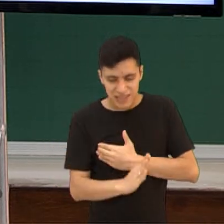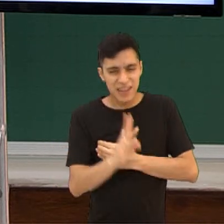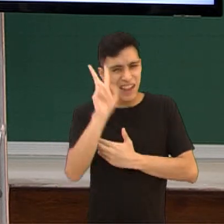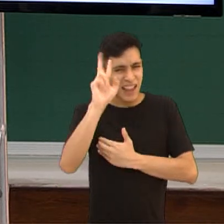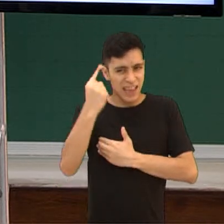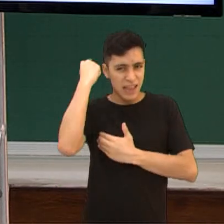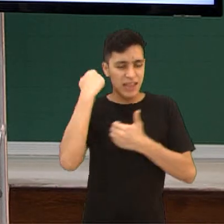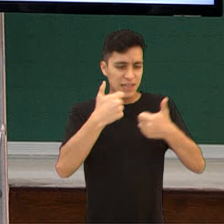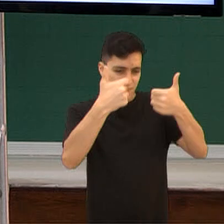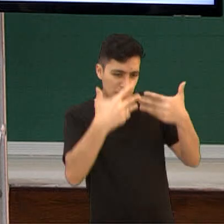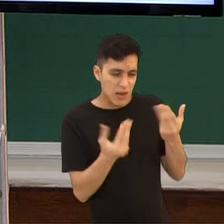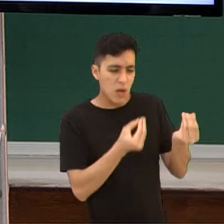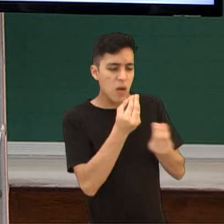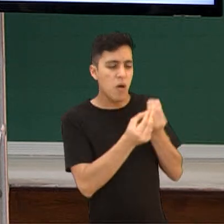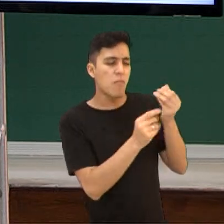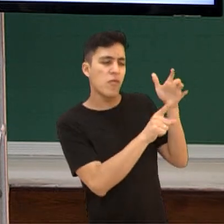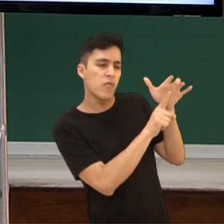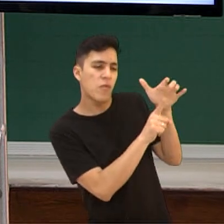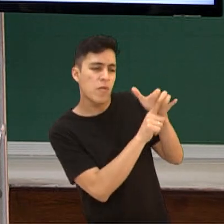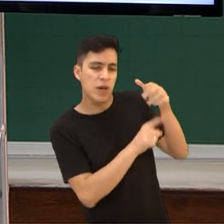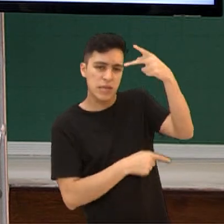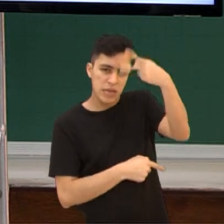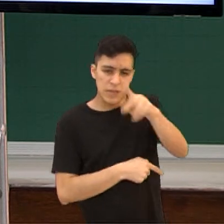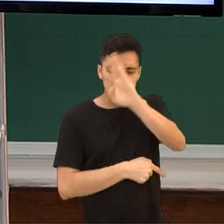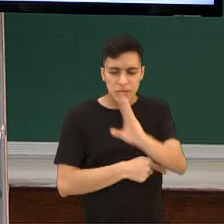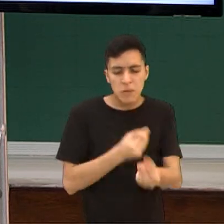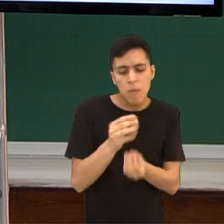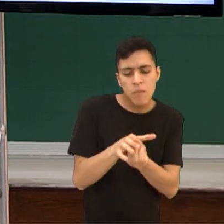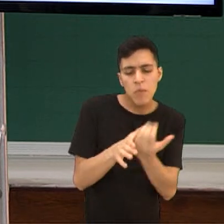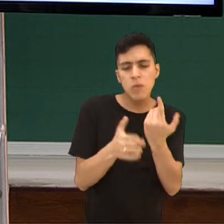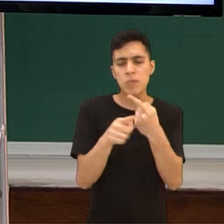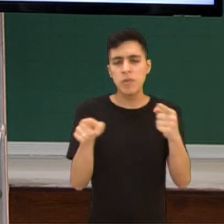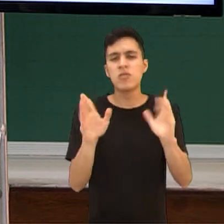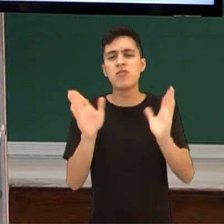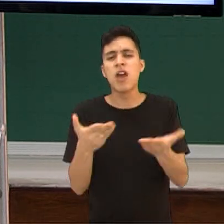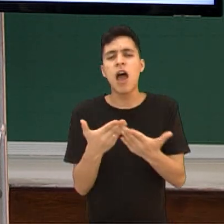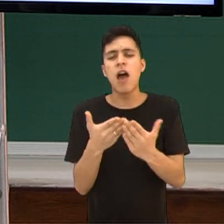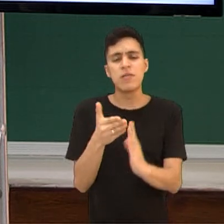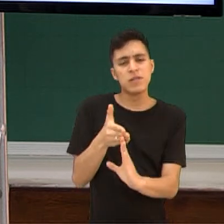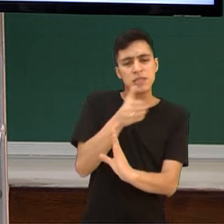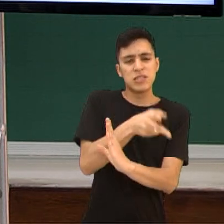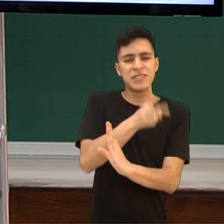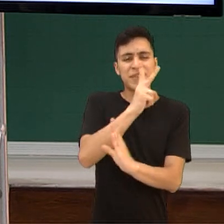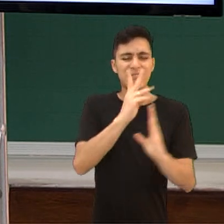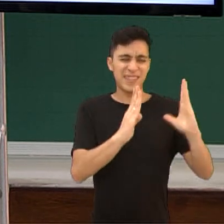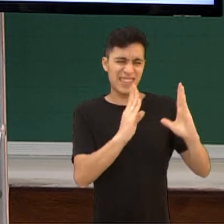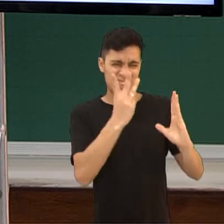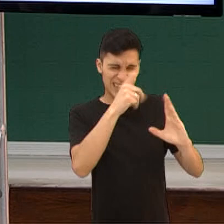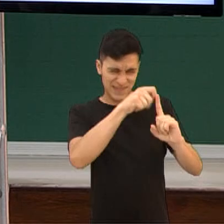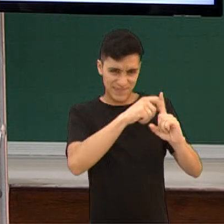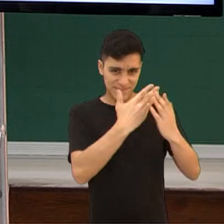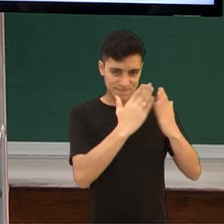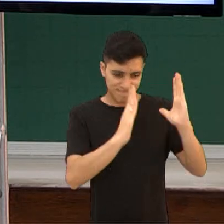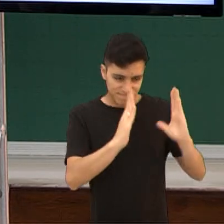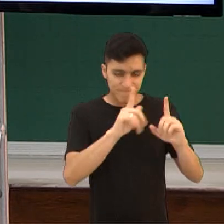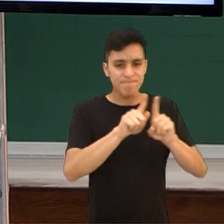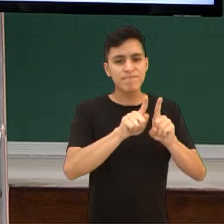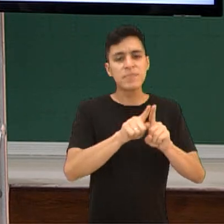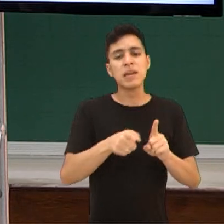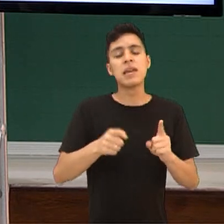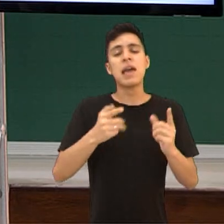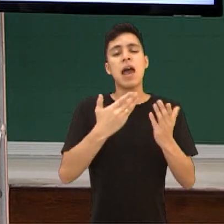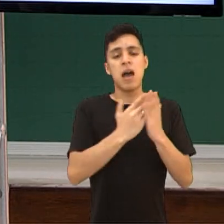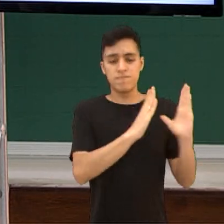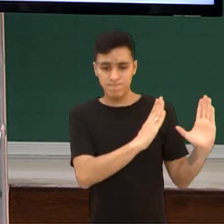das origens e influências da música no Brasil, lá nas aulas do segundo trimestre e também numa aula já também do terceiro